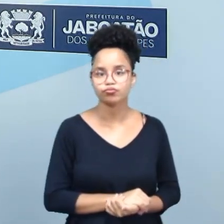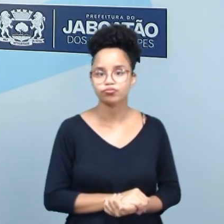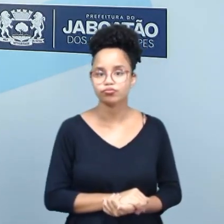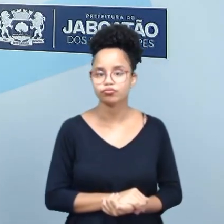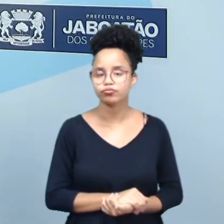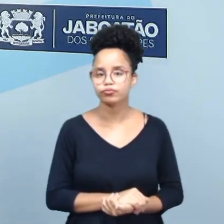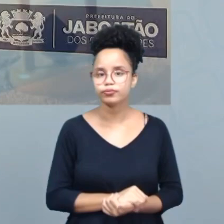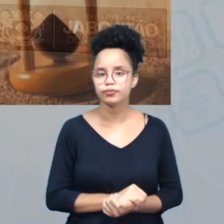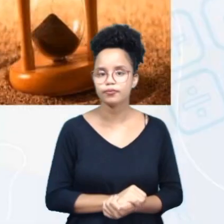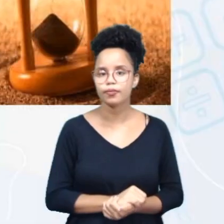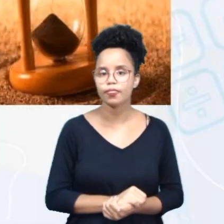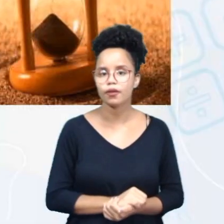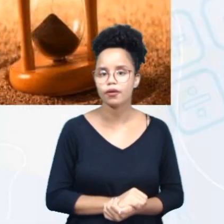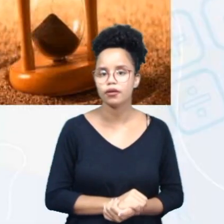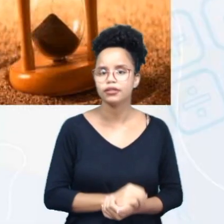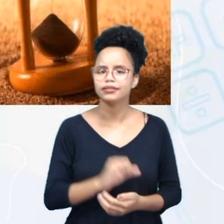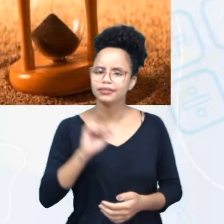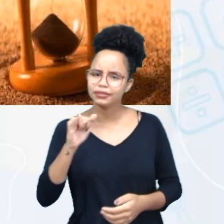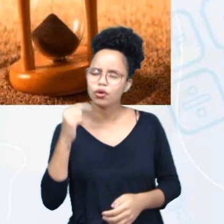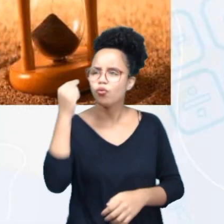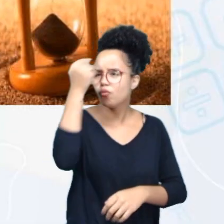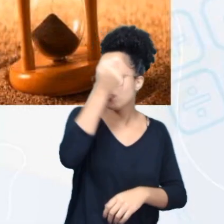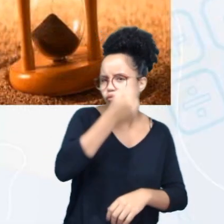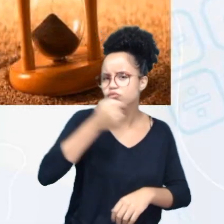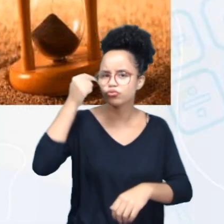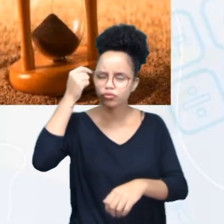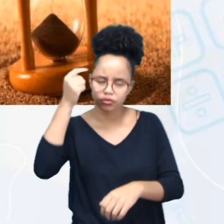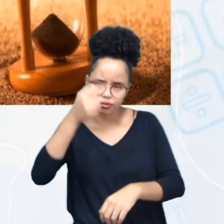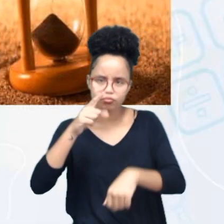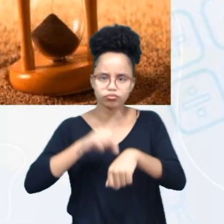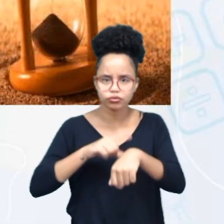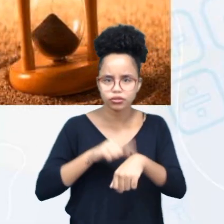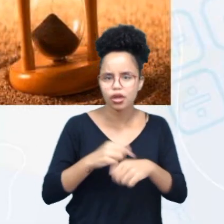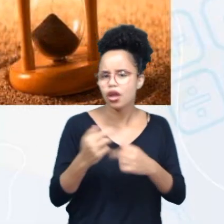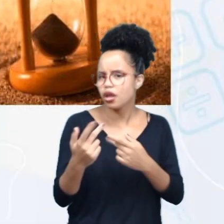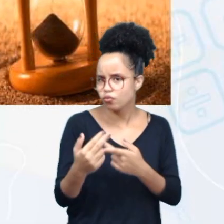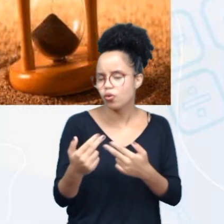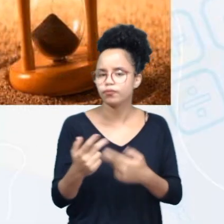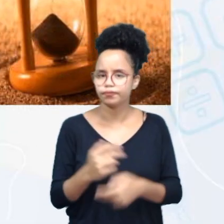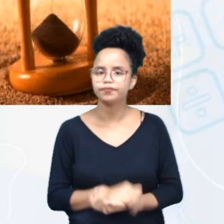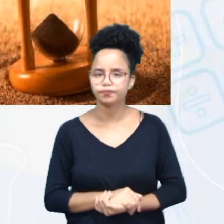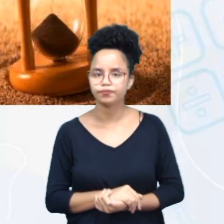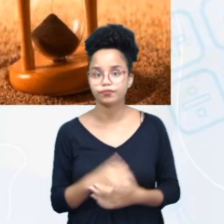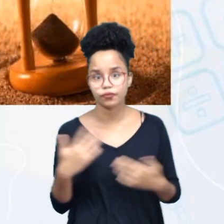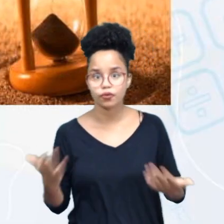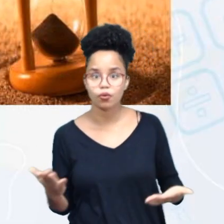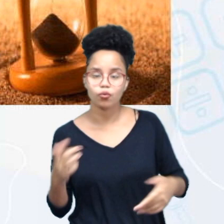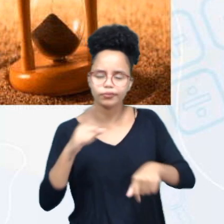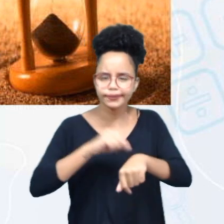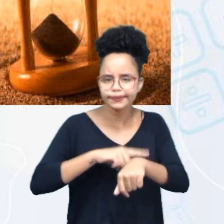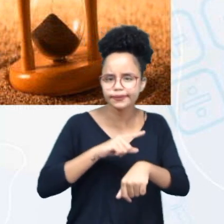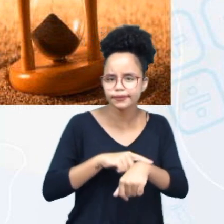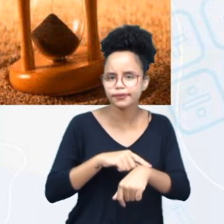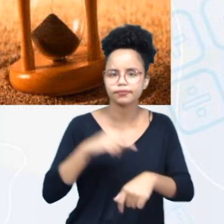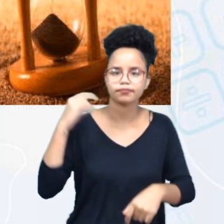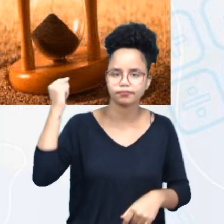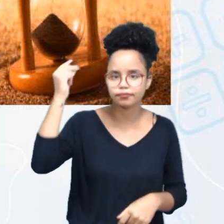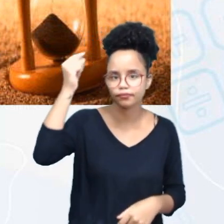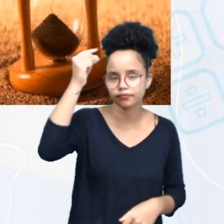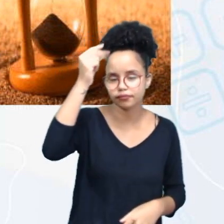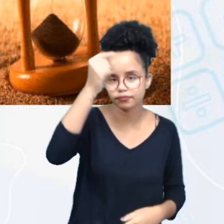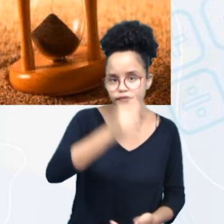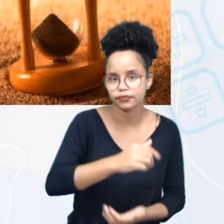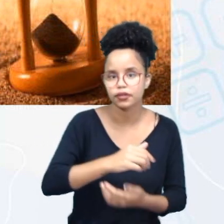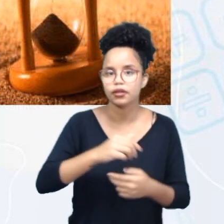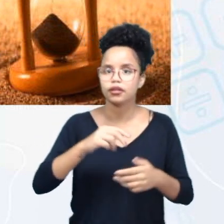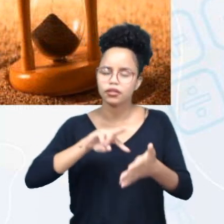Mesmo no tempo cronológico acontecendo a mesma coisa. Portanto, o tempo histórico, ele tem a ver com a